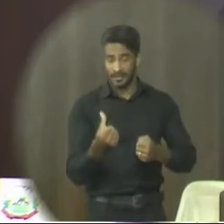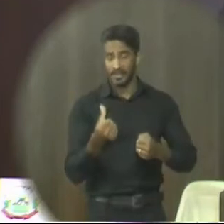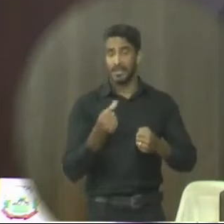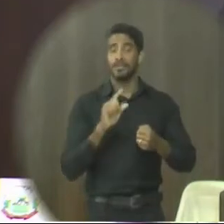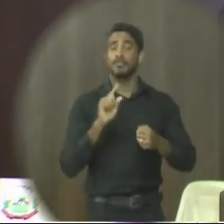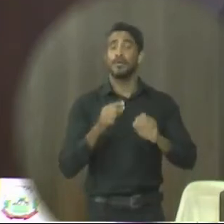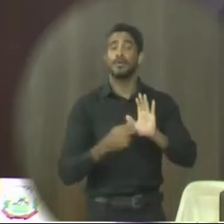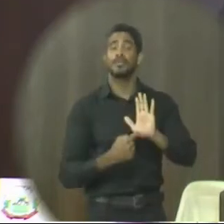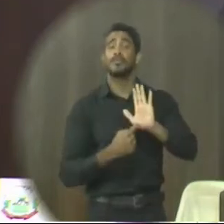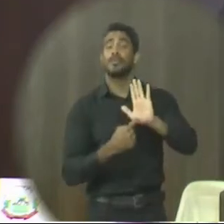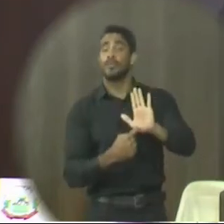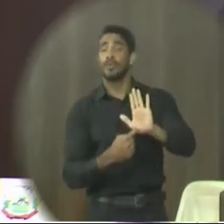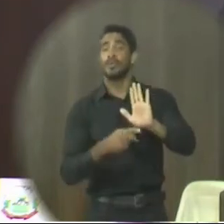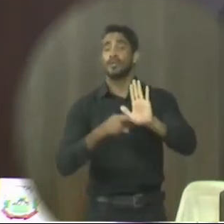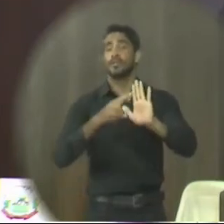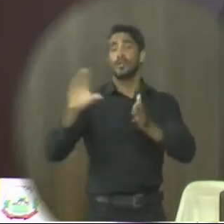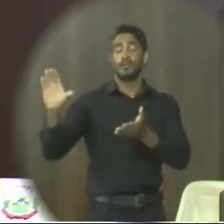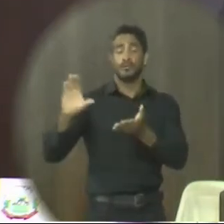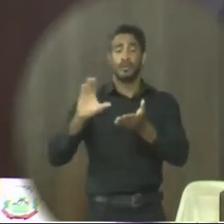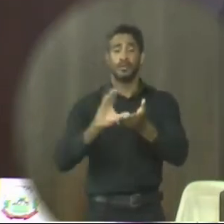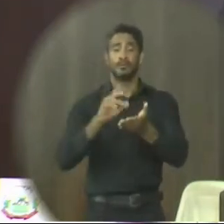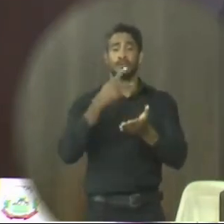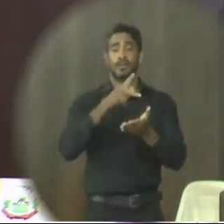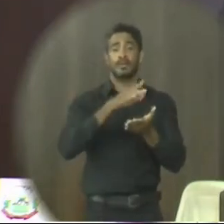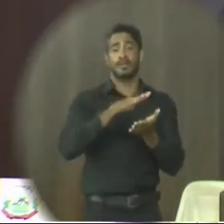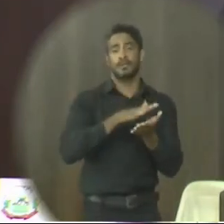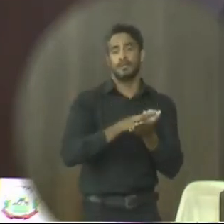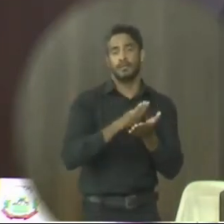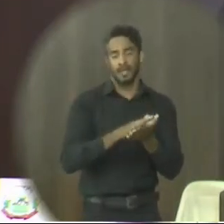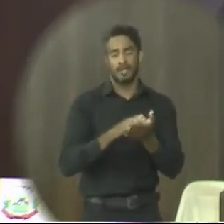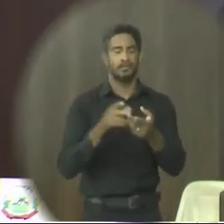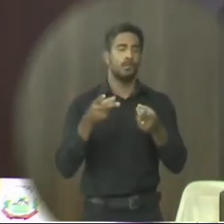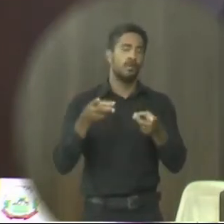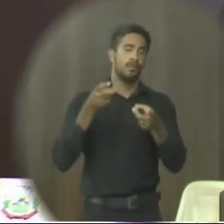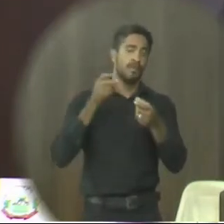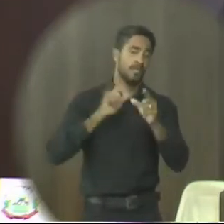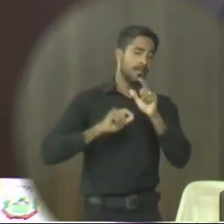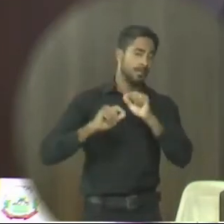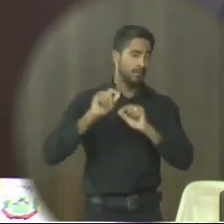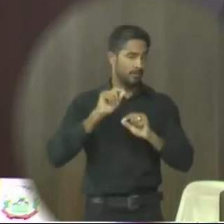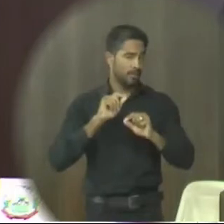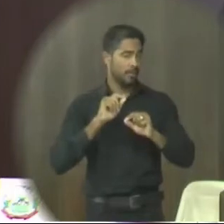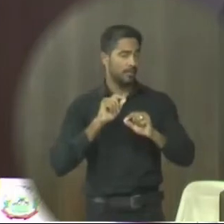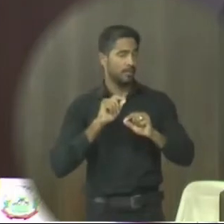origem dos recursos para seu custeio. Note-se que, além da